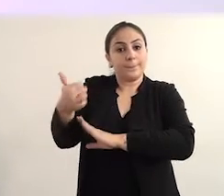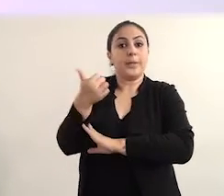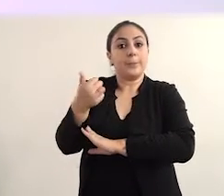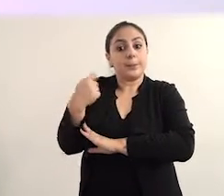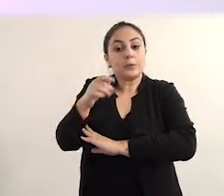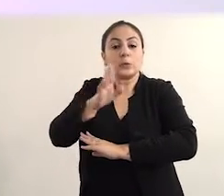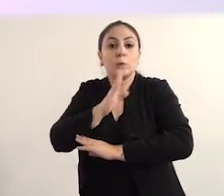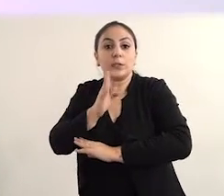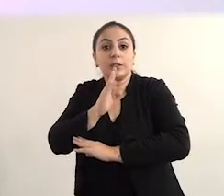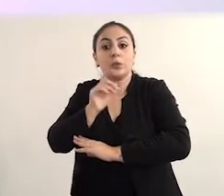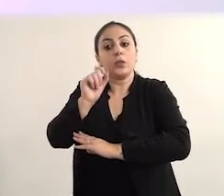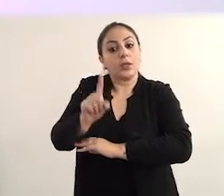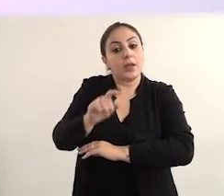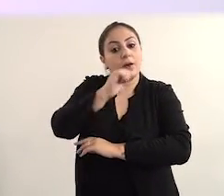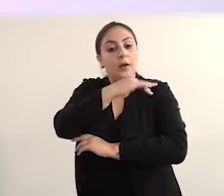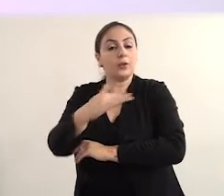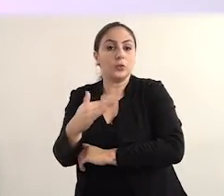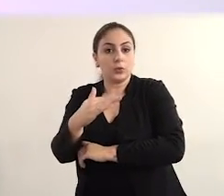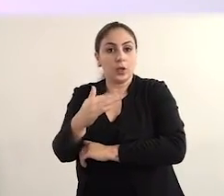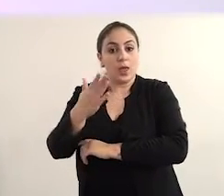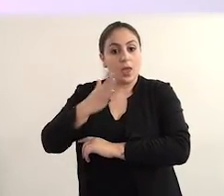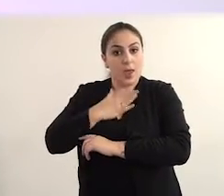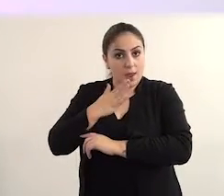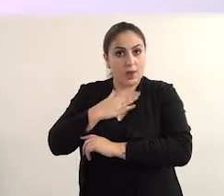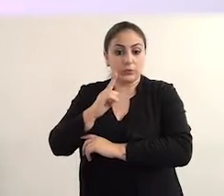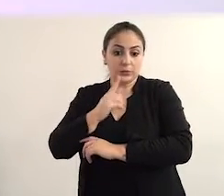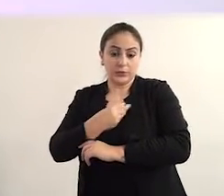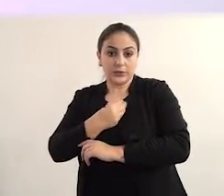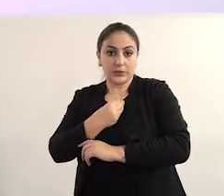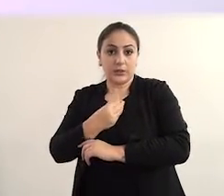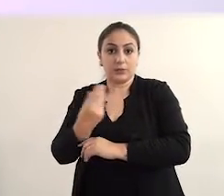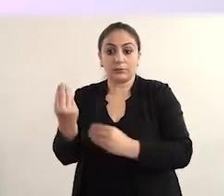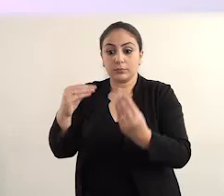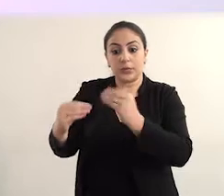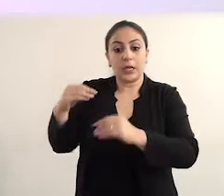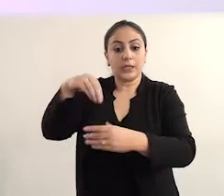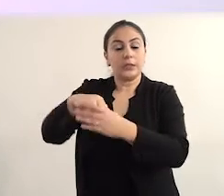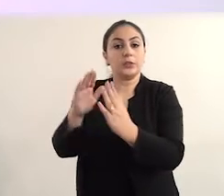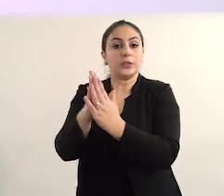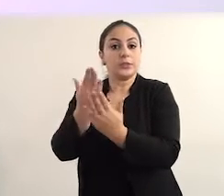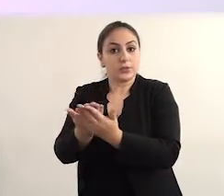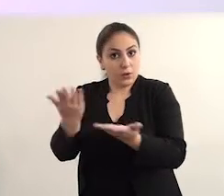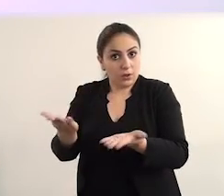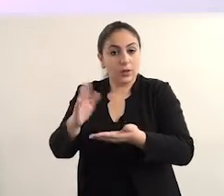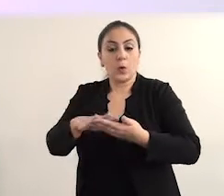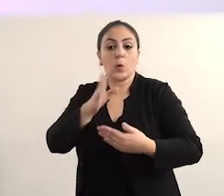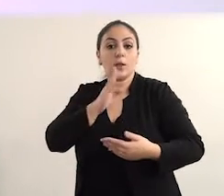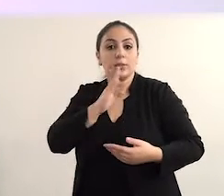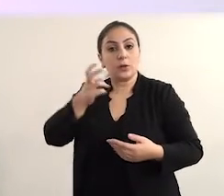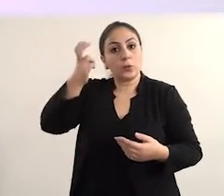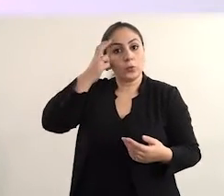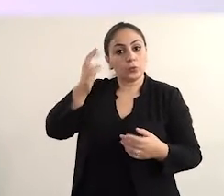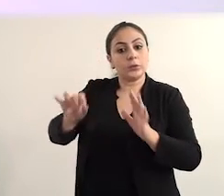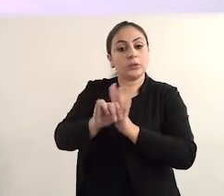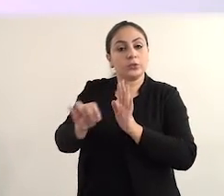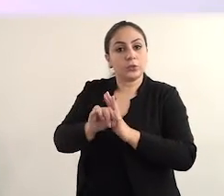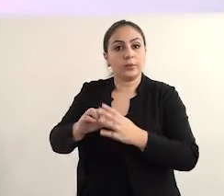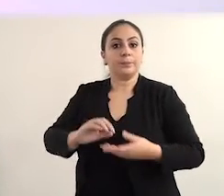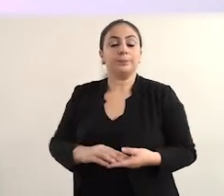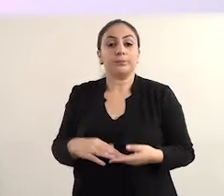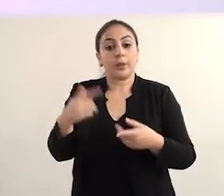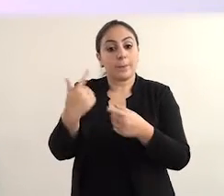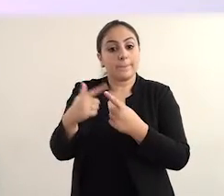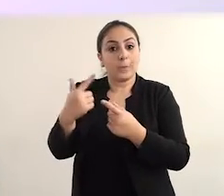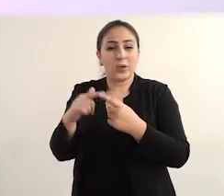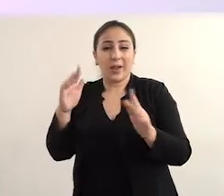de conhecer quem que é esses alunos, né, que eu tô, enfim, colocando para dentro da escola, né, conhecer a cultura, a identidade.